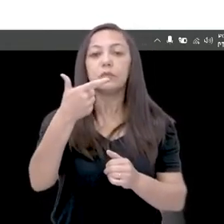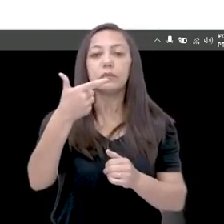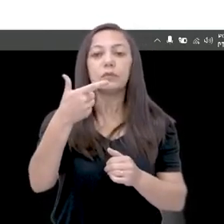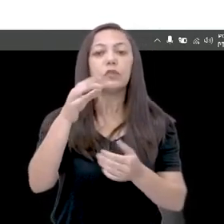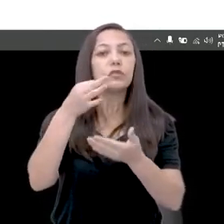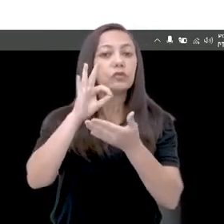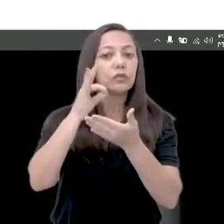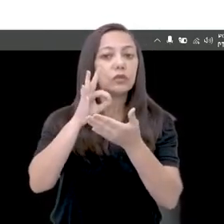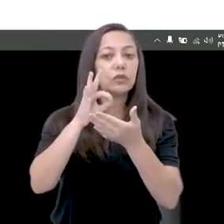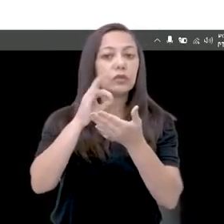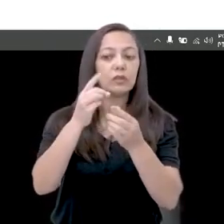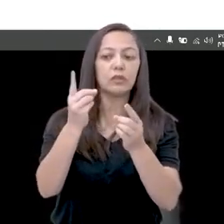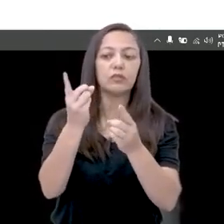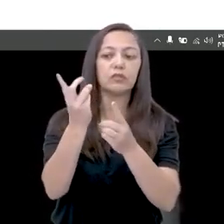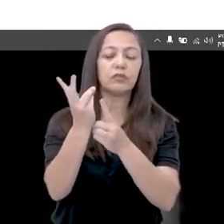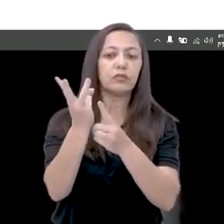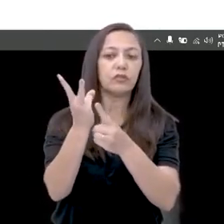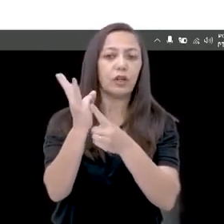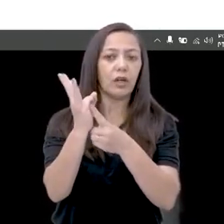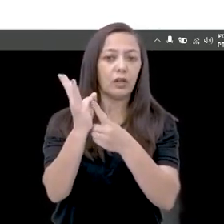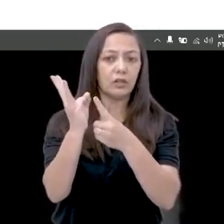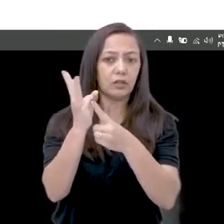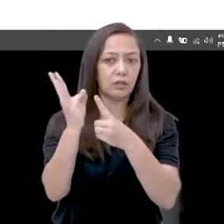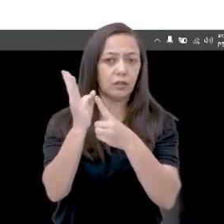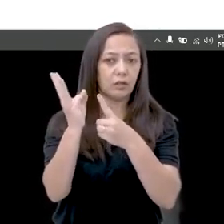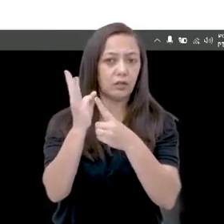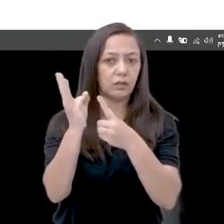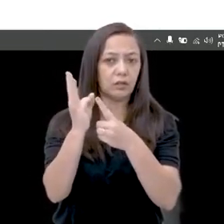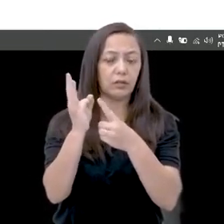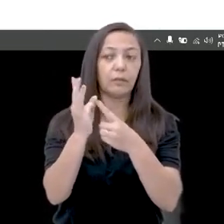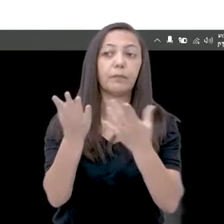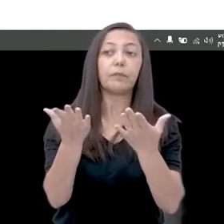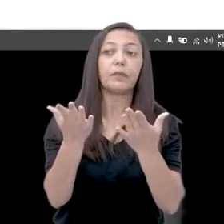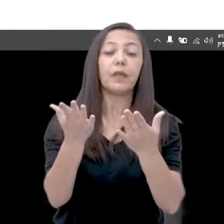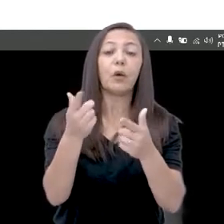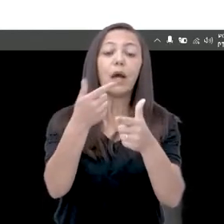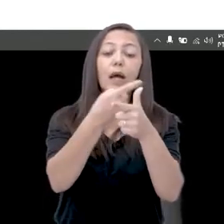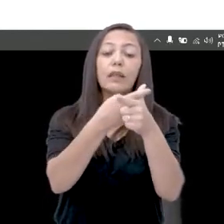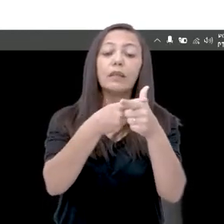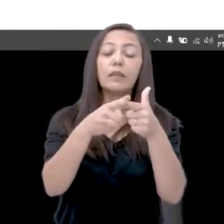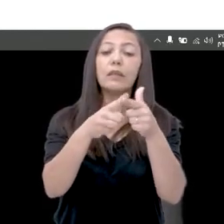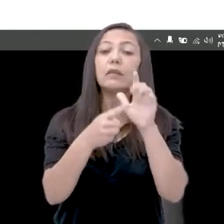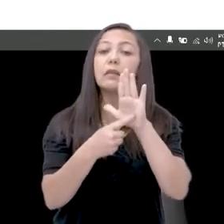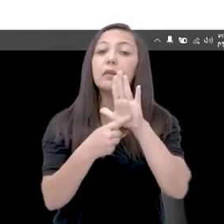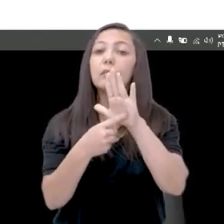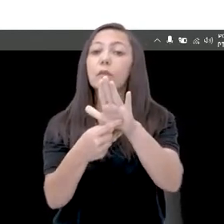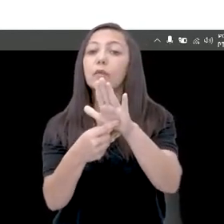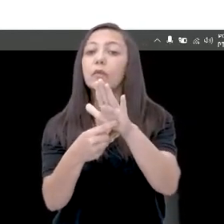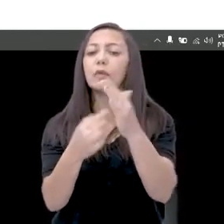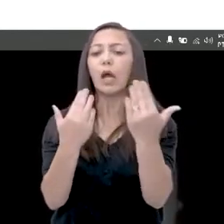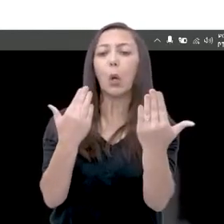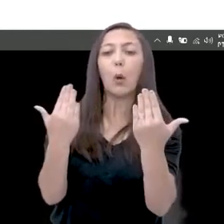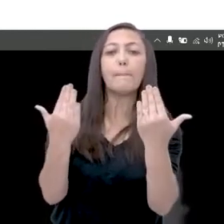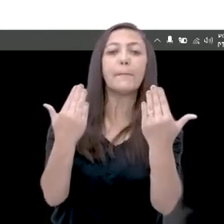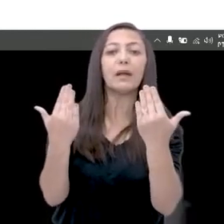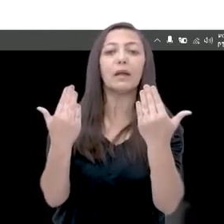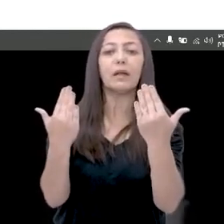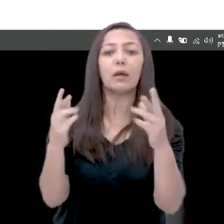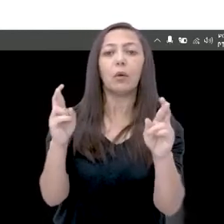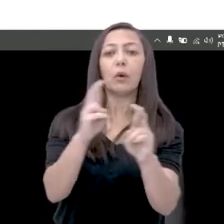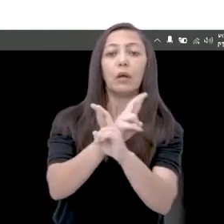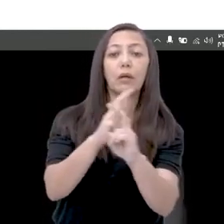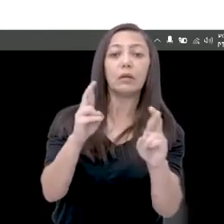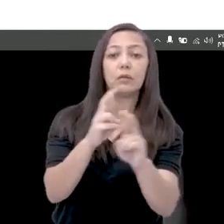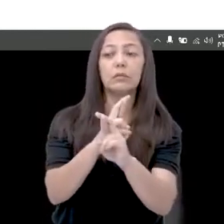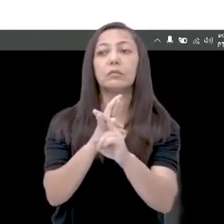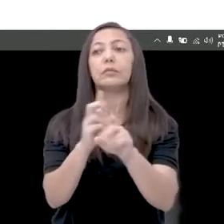xícaras de farinha de trigo. E olha, já que essa divisão representa uma razão, a divisão